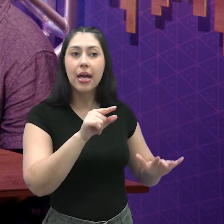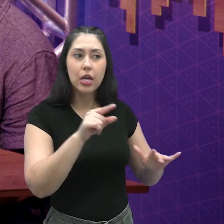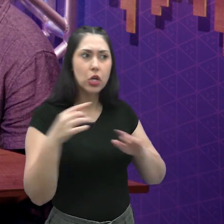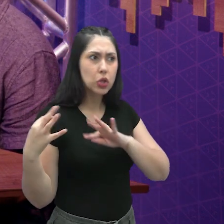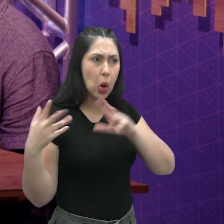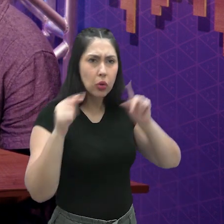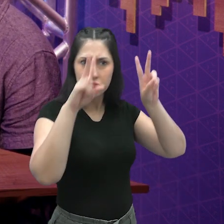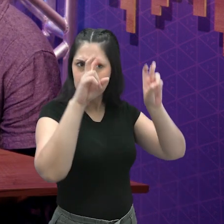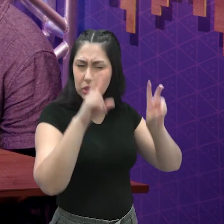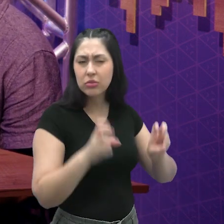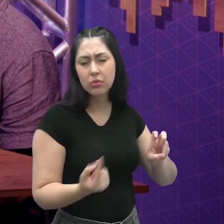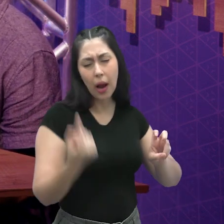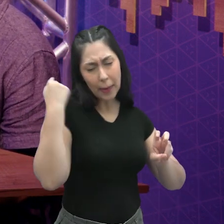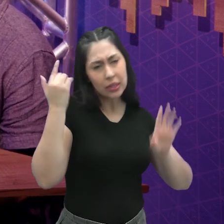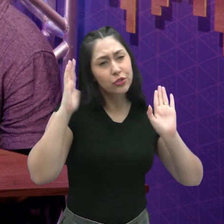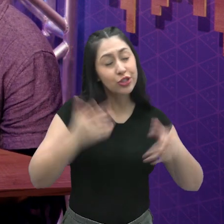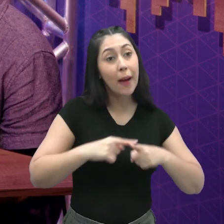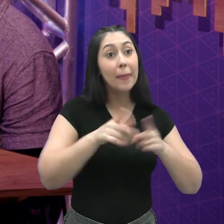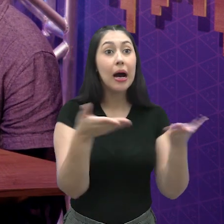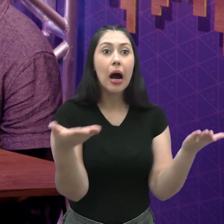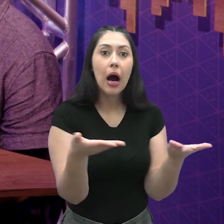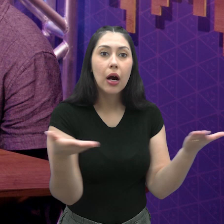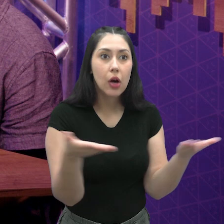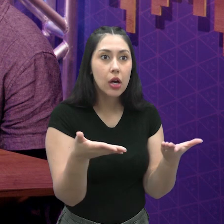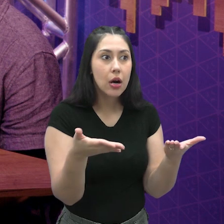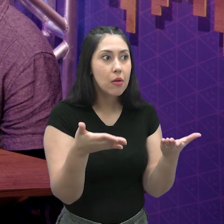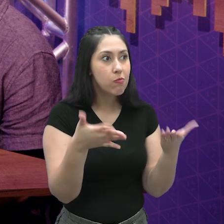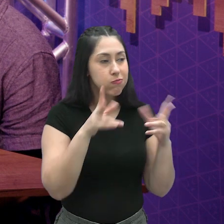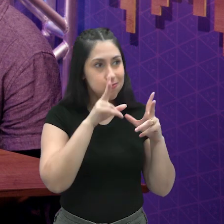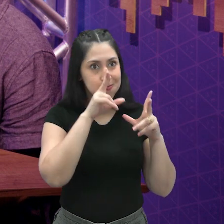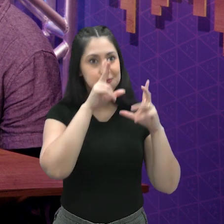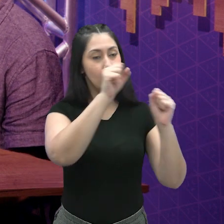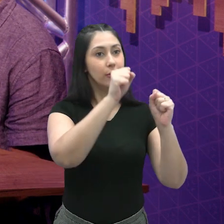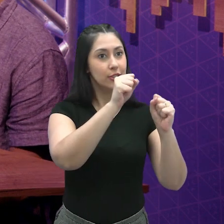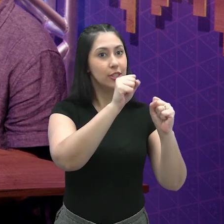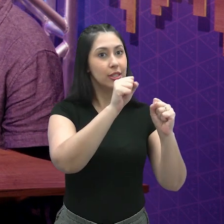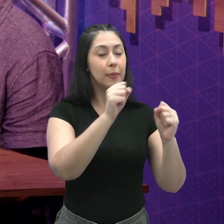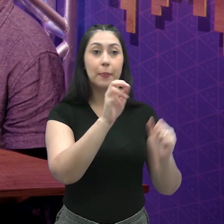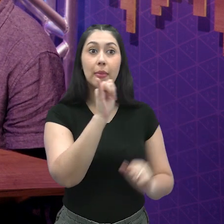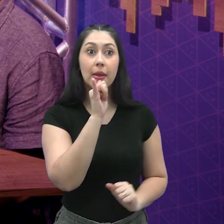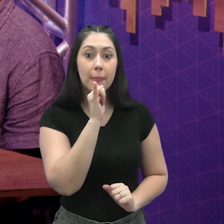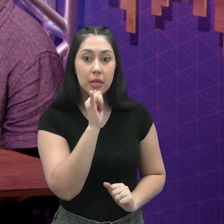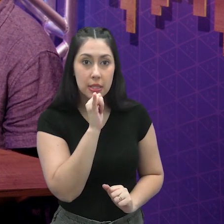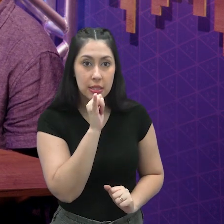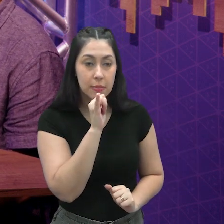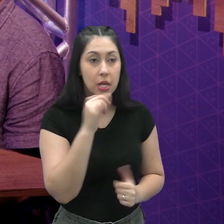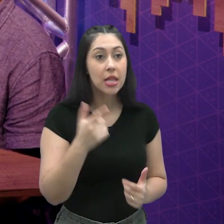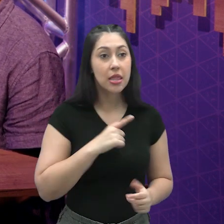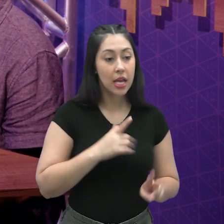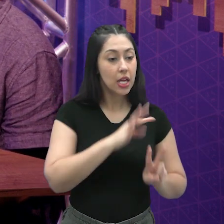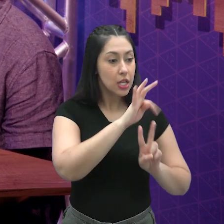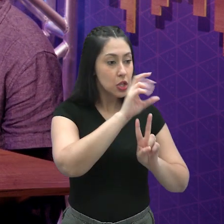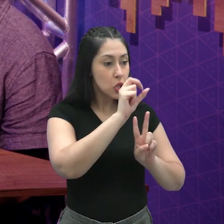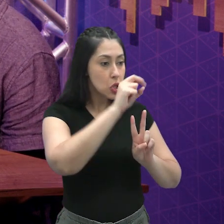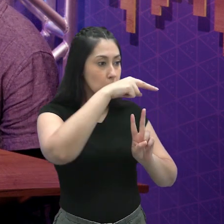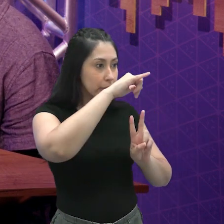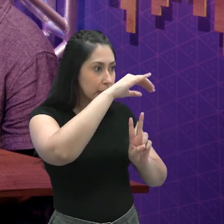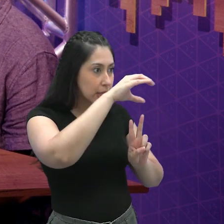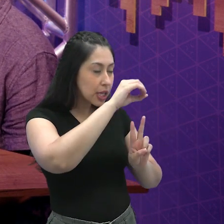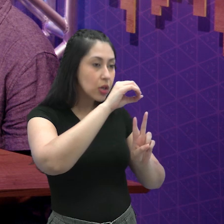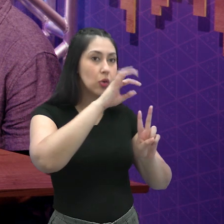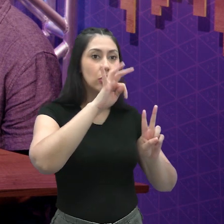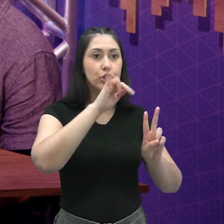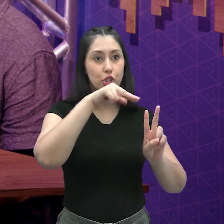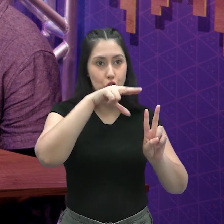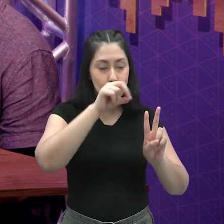falavam, todos esses temas já falavam anteriormente, mas agora a gente tem uma intensificação desses temas. Por exemplo, a gente tem Tonico e Tinoco, a gente falou, ele já